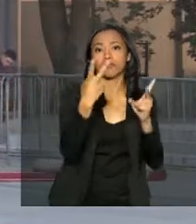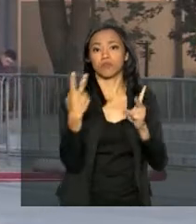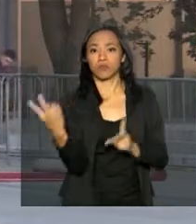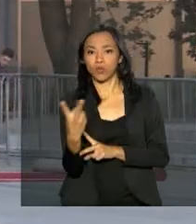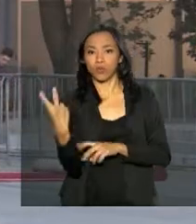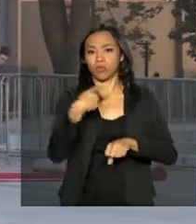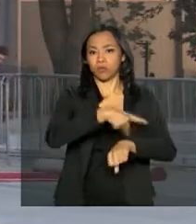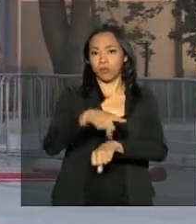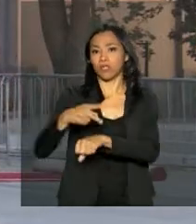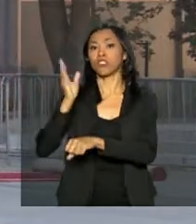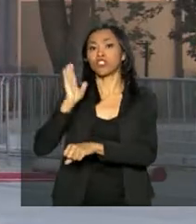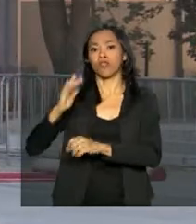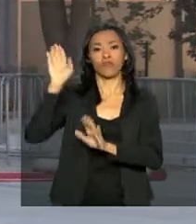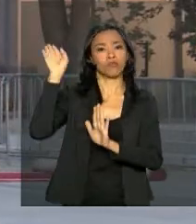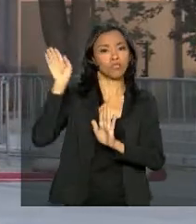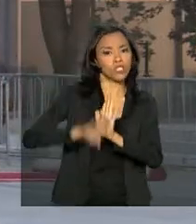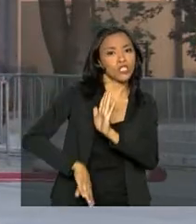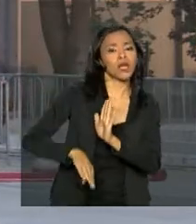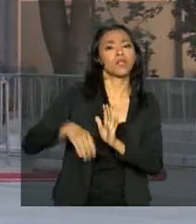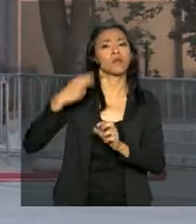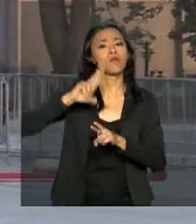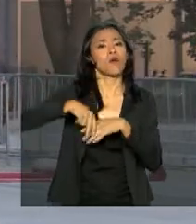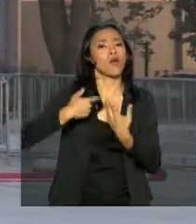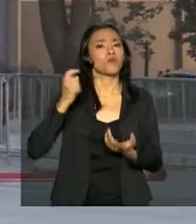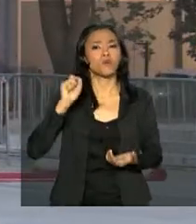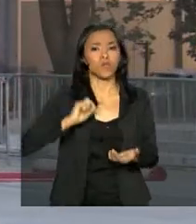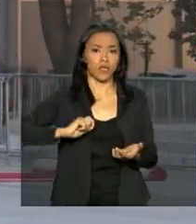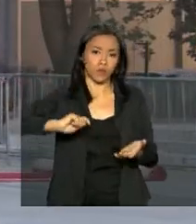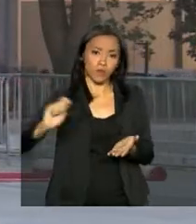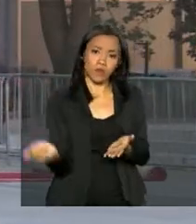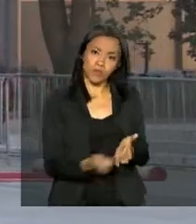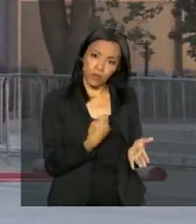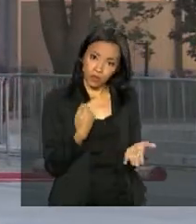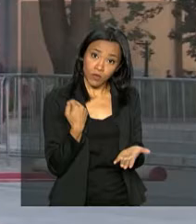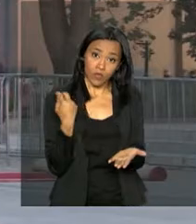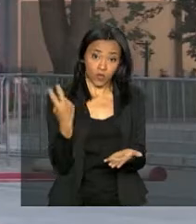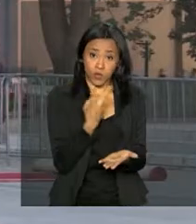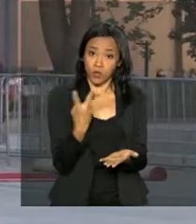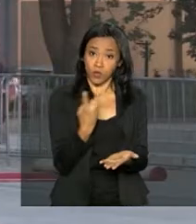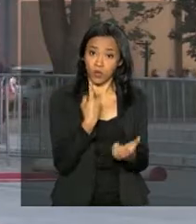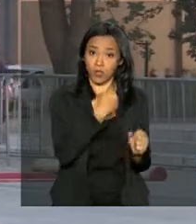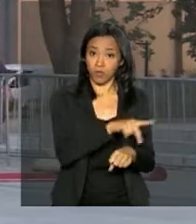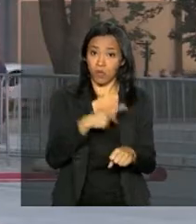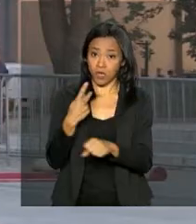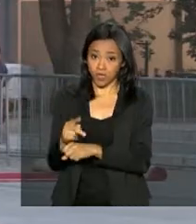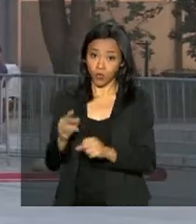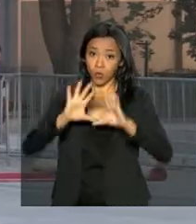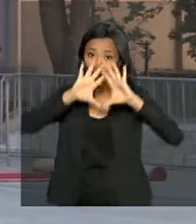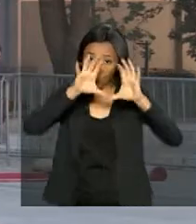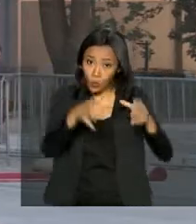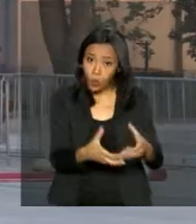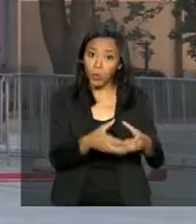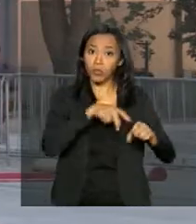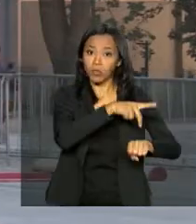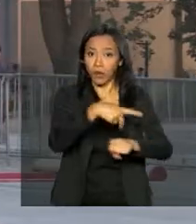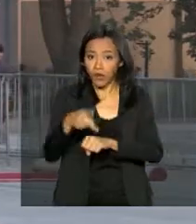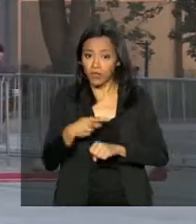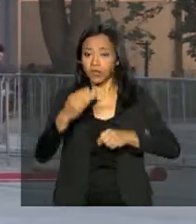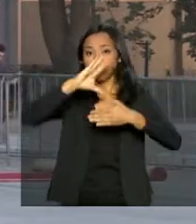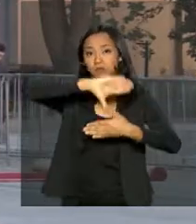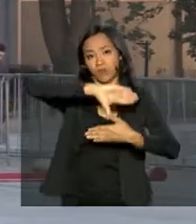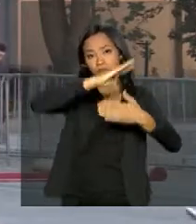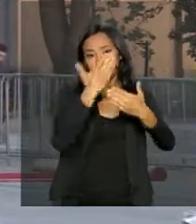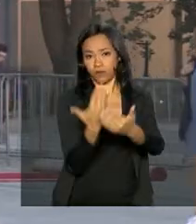desde 2014 por conta de um acordo com o mercosul agora os dois países querem ampliar as relações